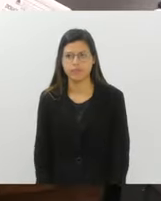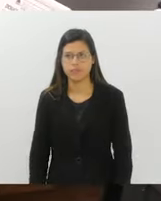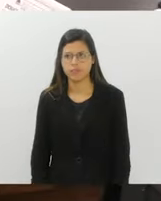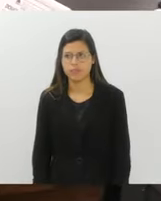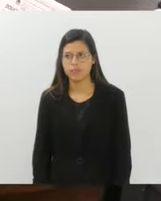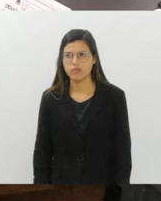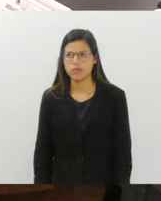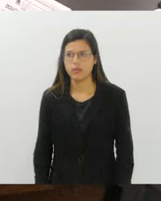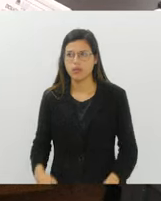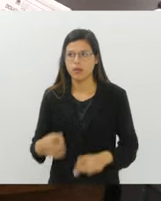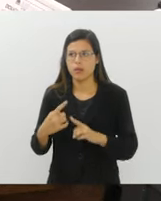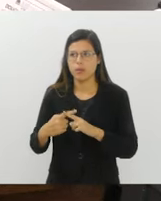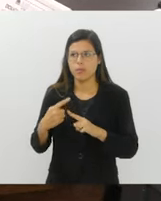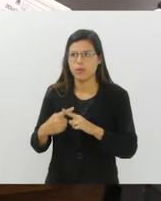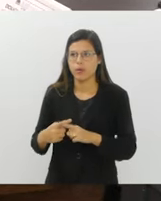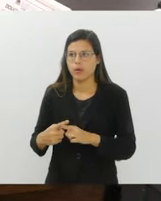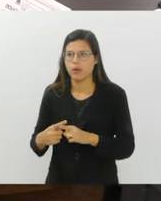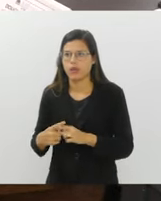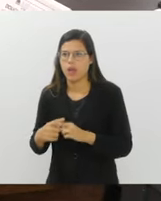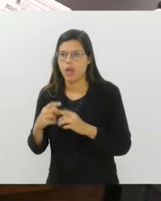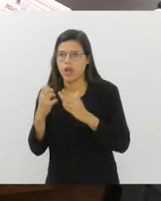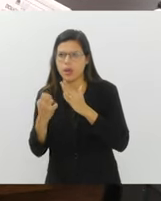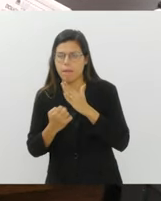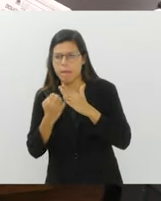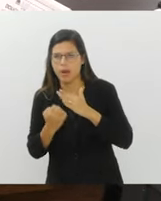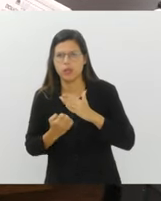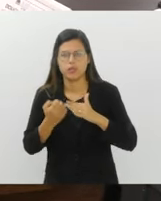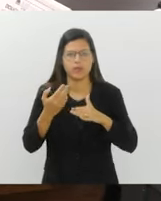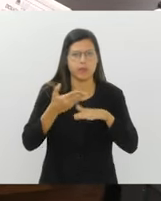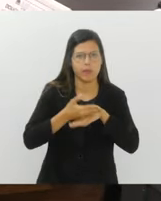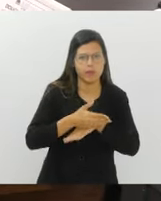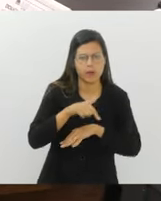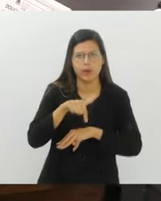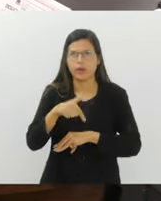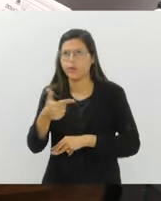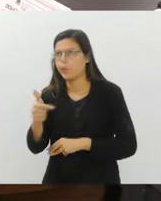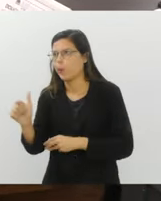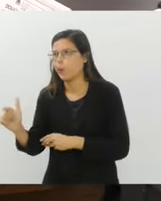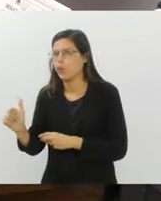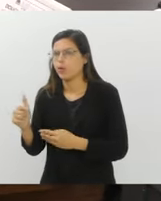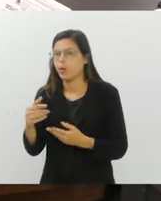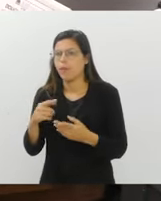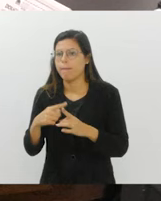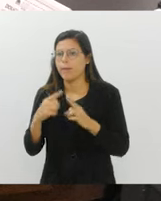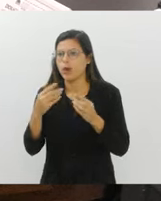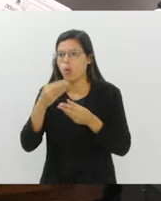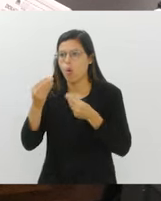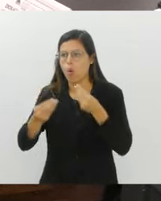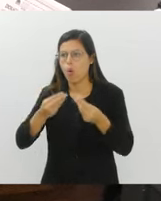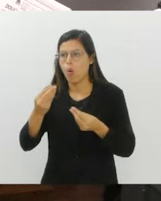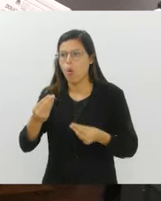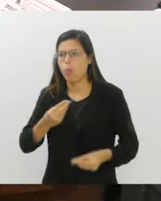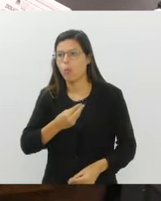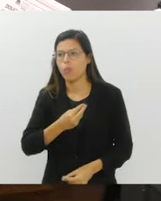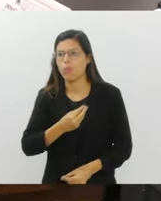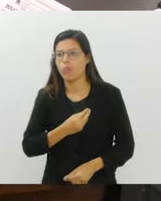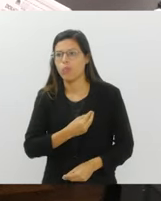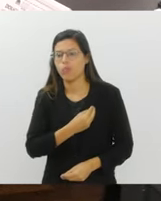Ah, que a Supervia não veio aqui, que isso, aquilo, outro e tal. Mas, meu cara, como vai ficar a vida